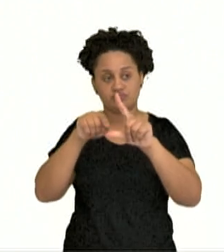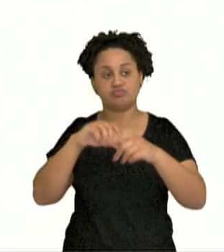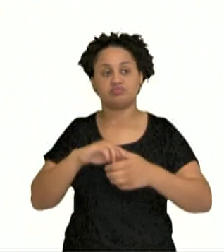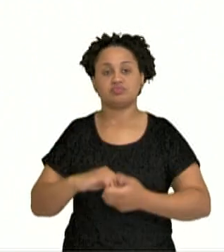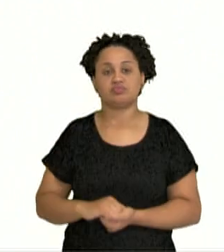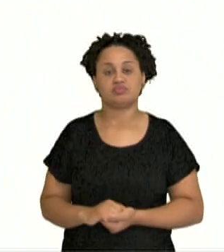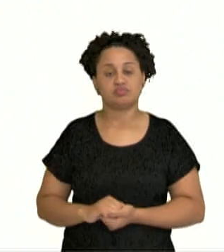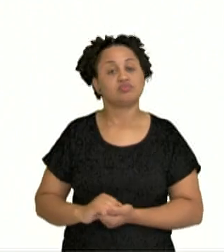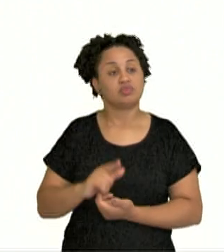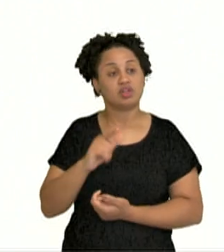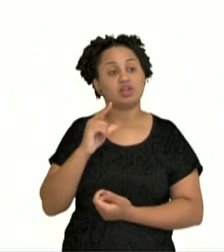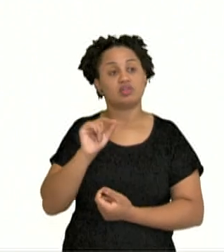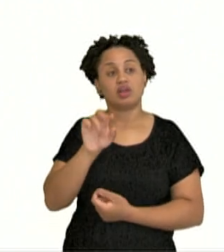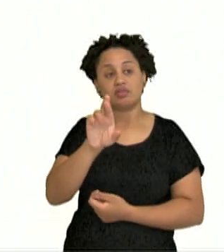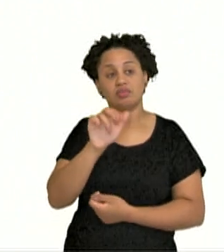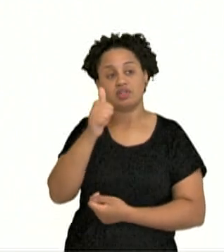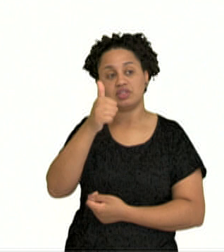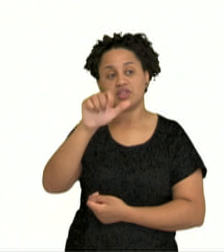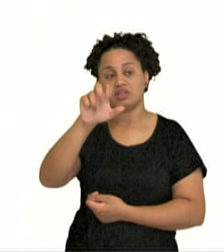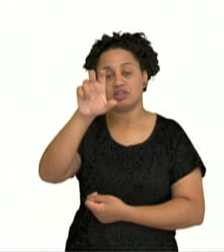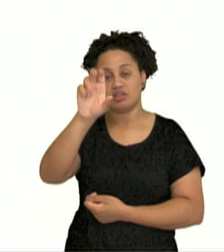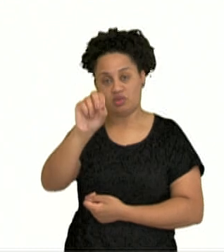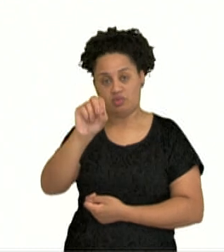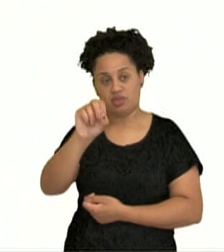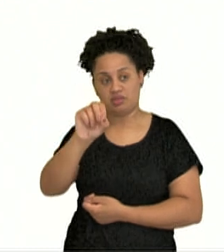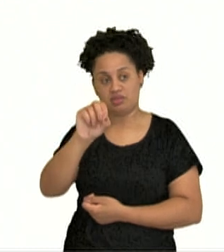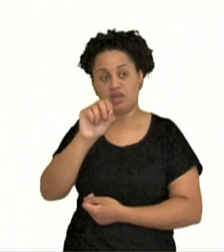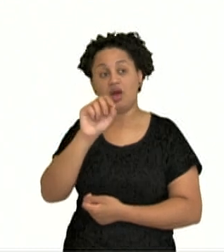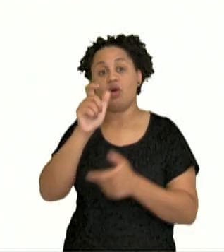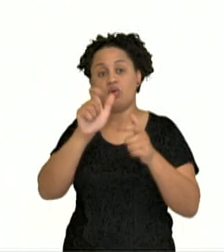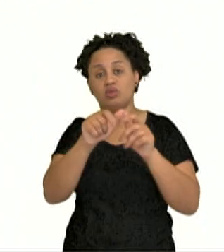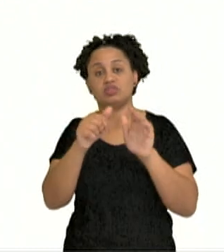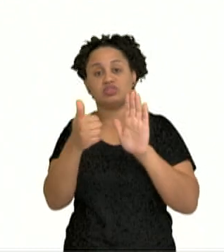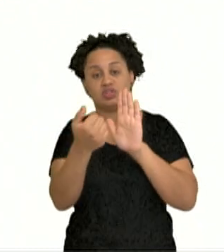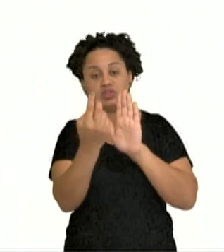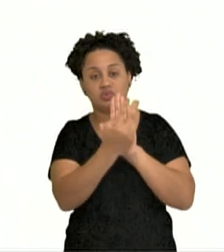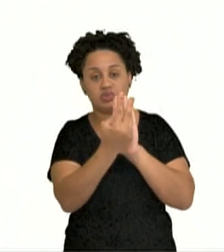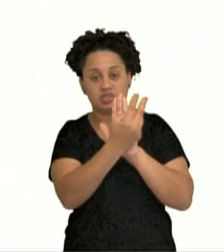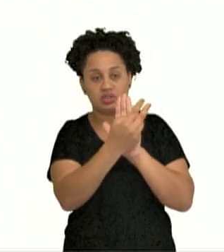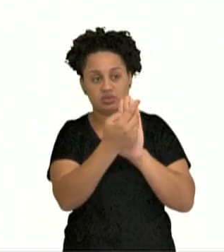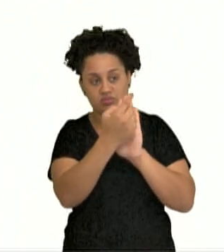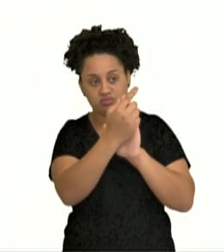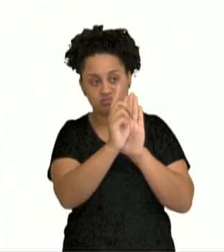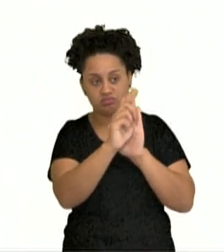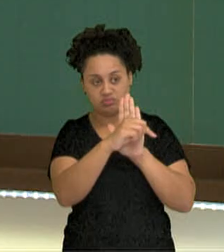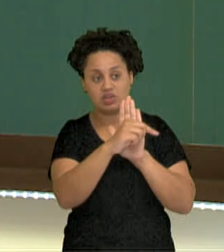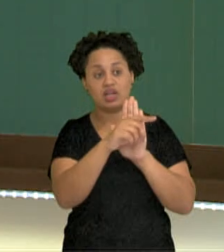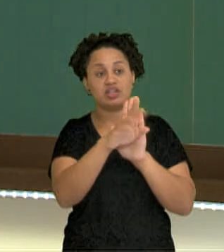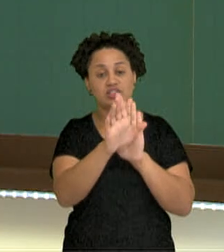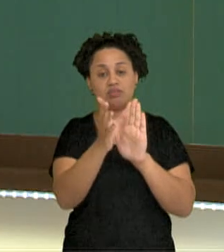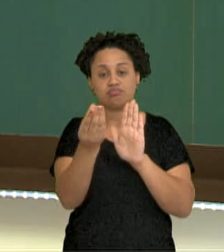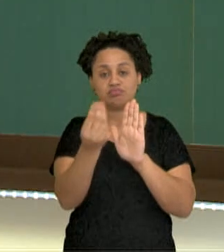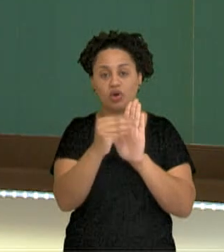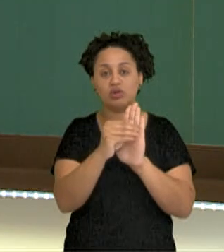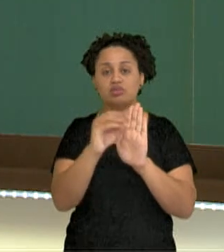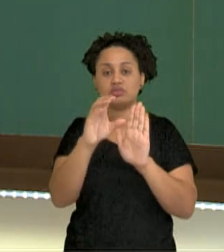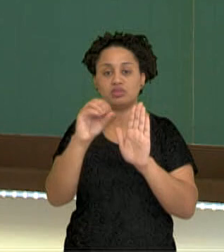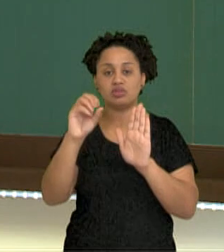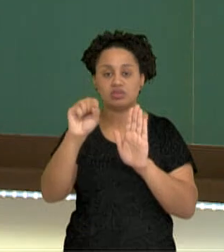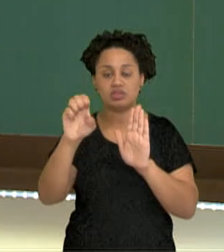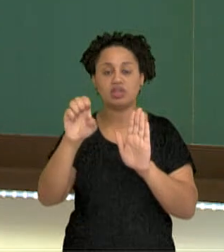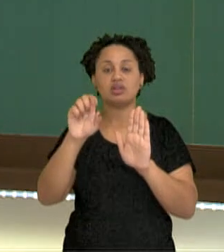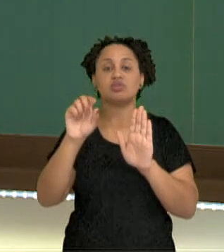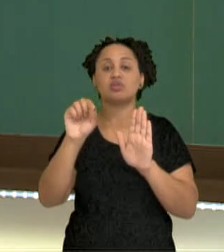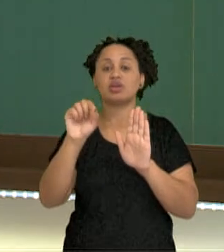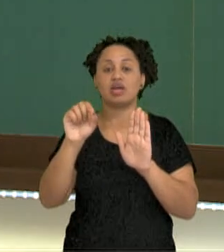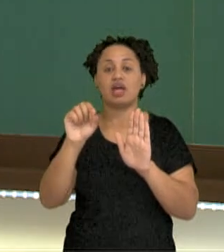em graus é igual a 150 graus, que está no segundo quadrante, e eu já deixei anotado que o cosseno no segundo